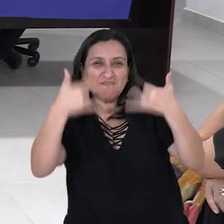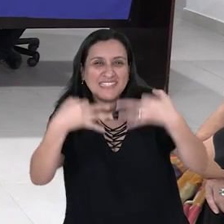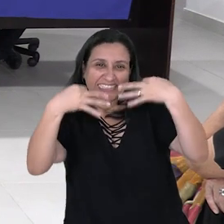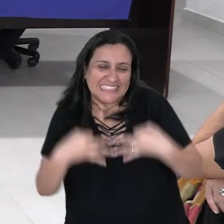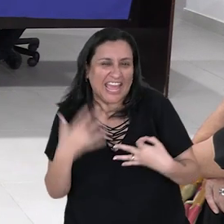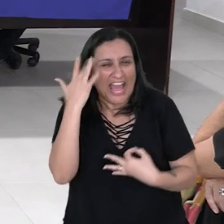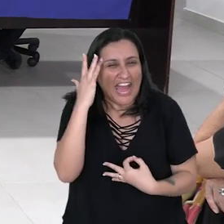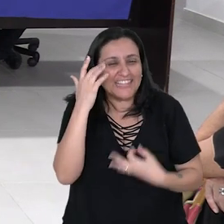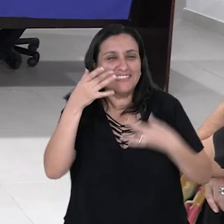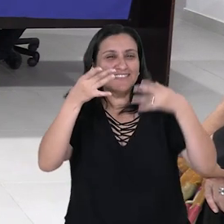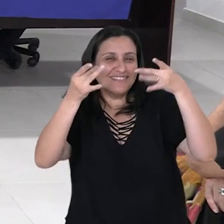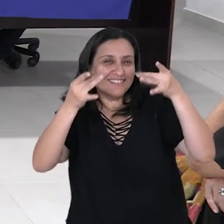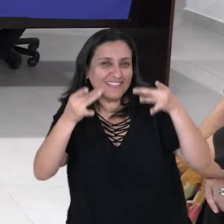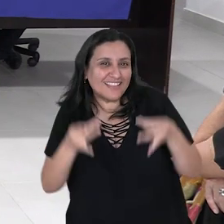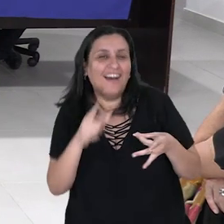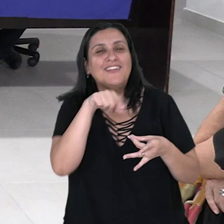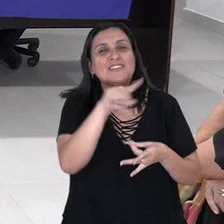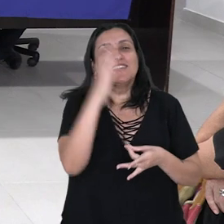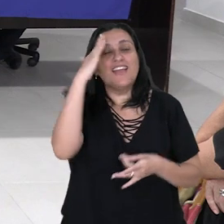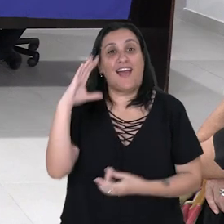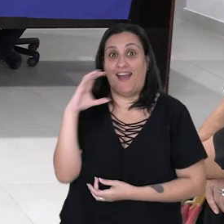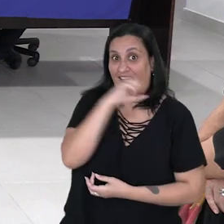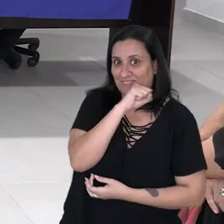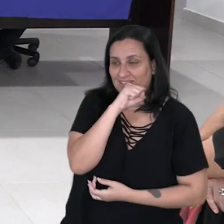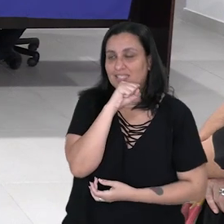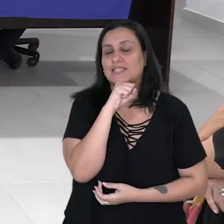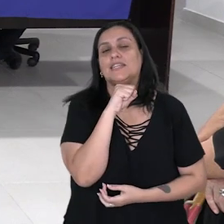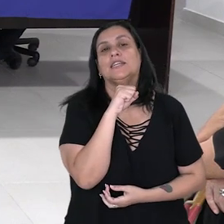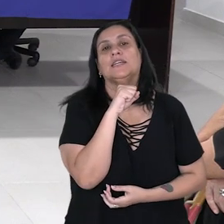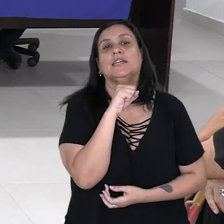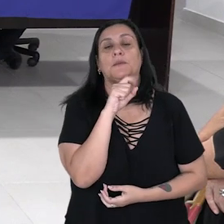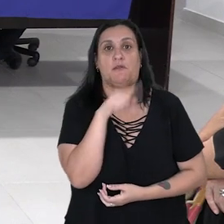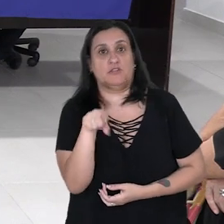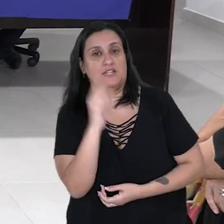conseguido explicar assim, de uma forma rápida, mas